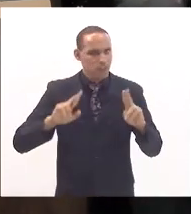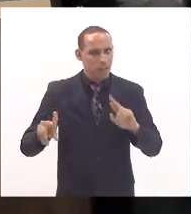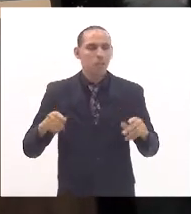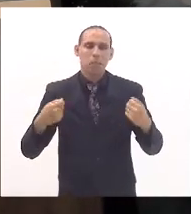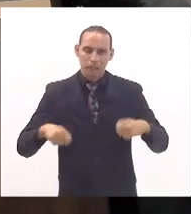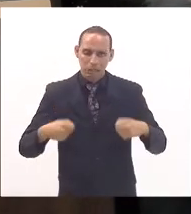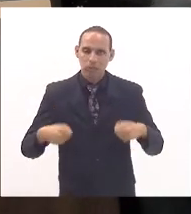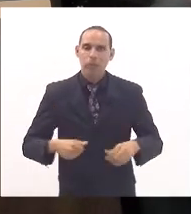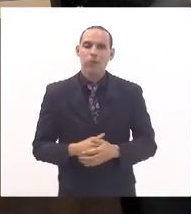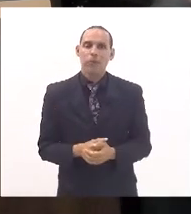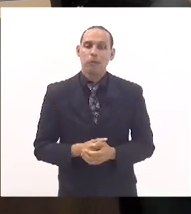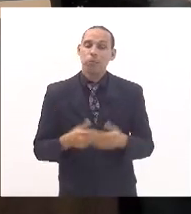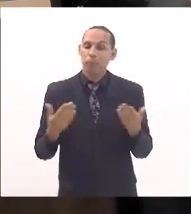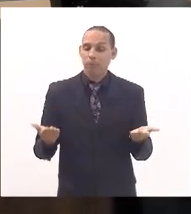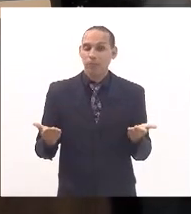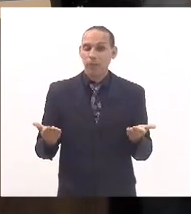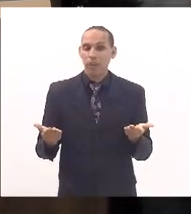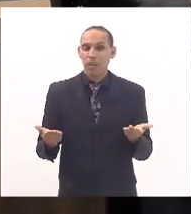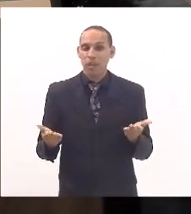paradigma. Então,